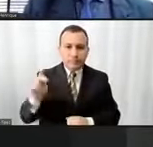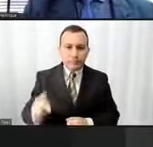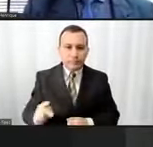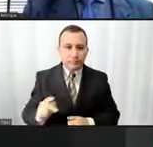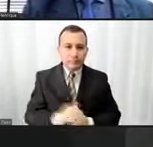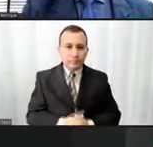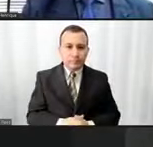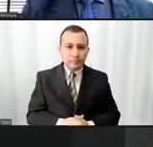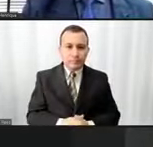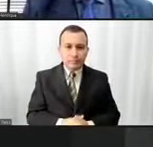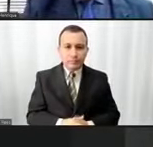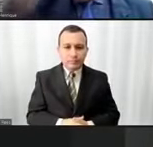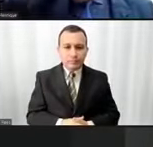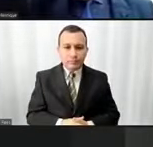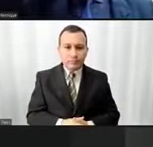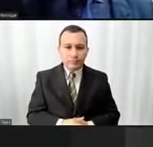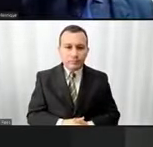quero discutir.